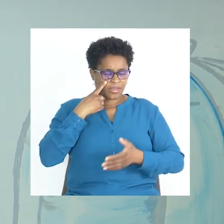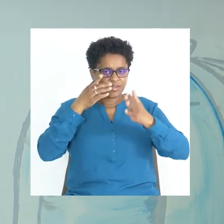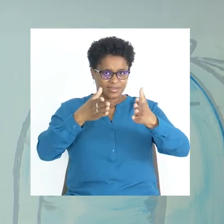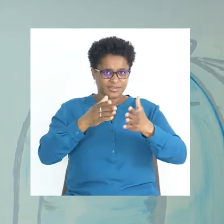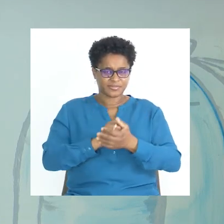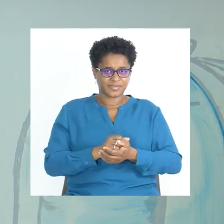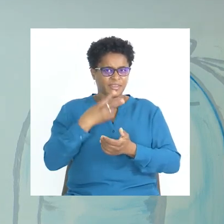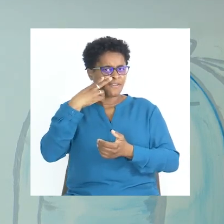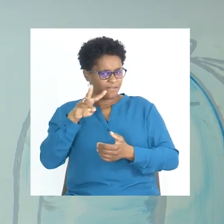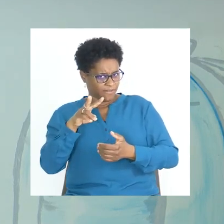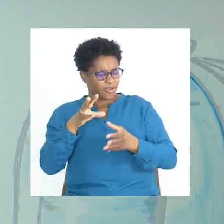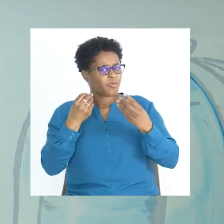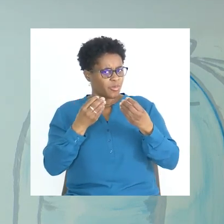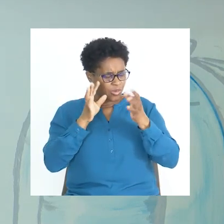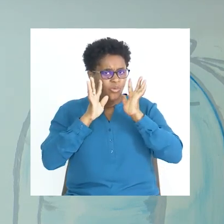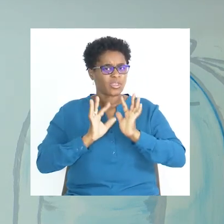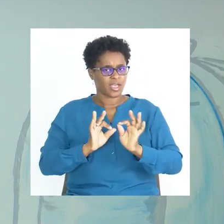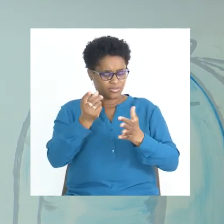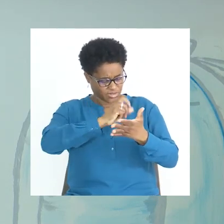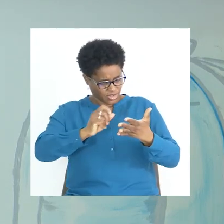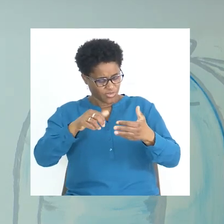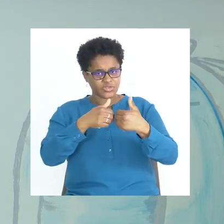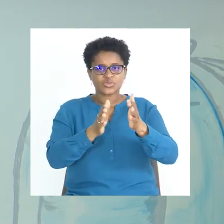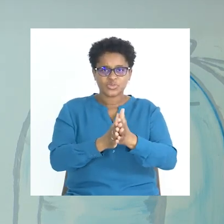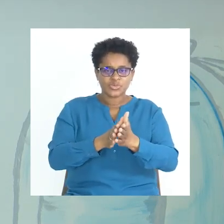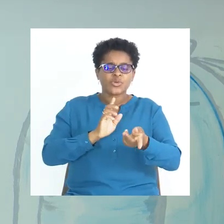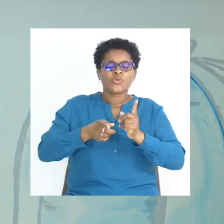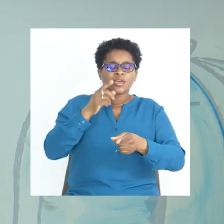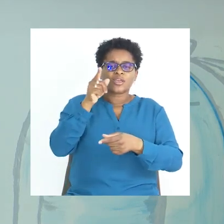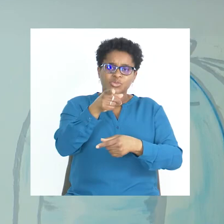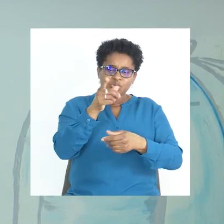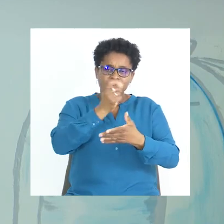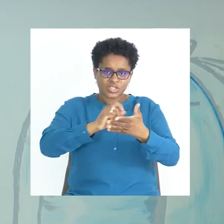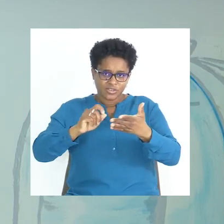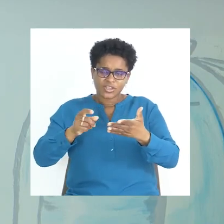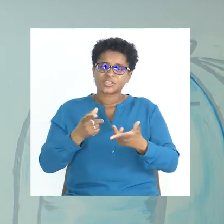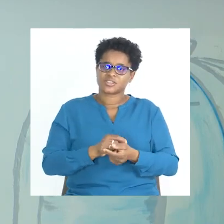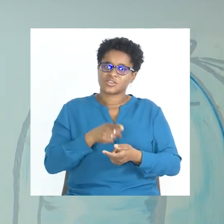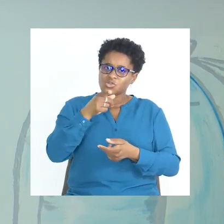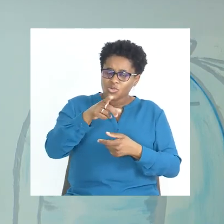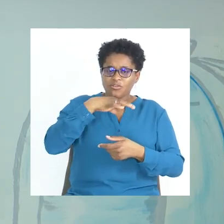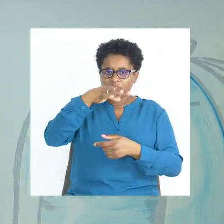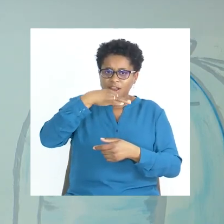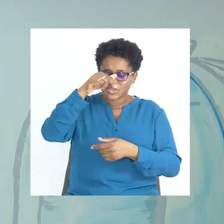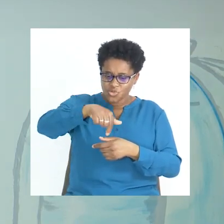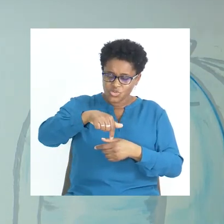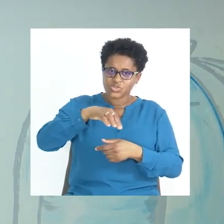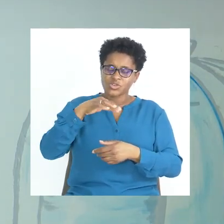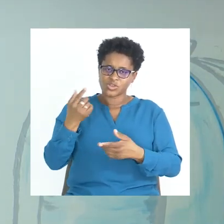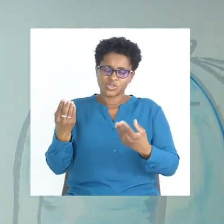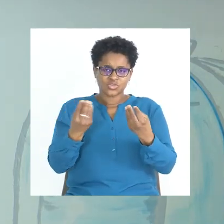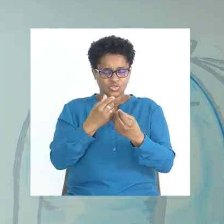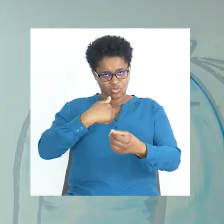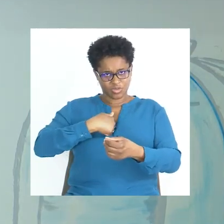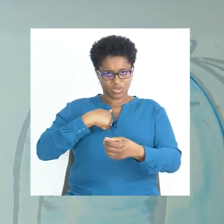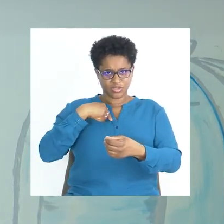Acompanhaste com atenção? Seguiste com muito cuidado? Anotaste tudo? Então, sobre o que é que tu escreveste lá, sobre o que é que tu falaste hoje